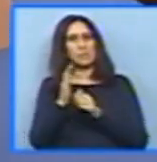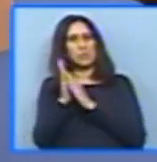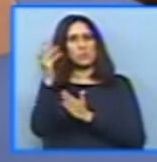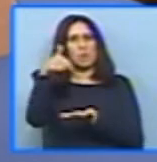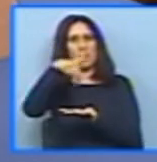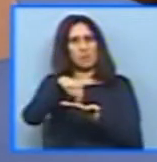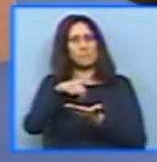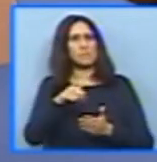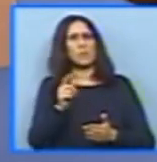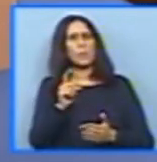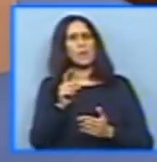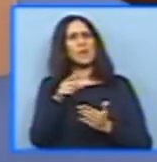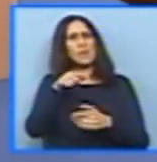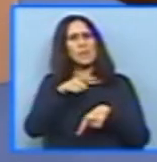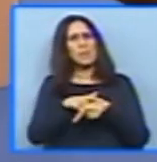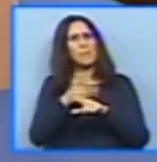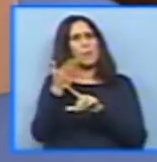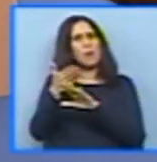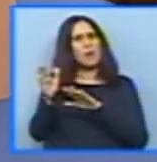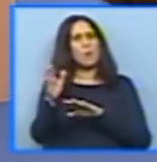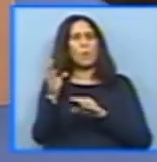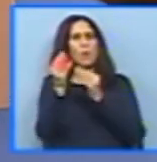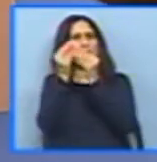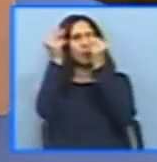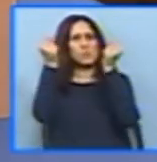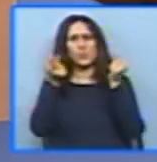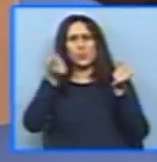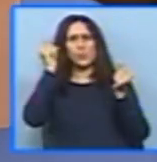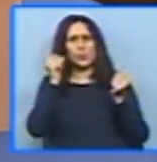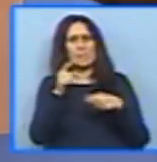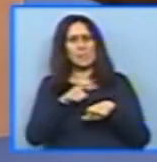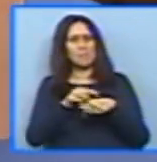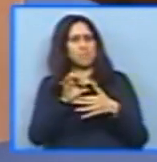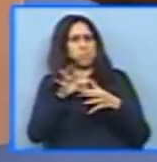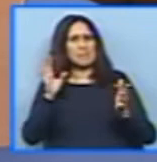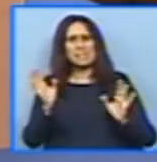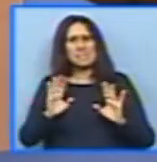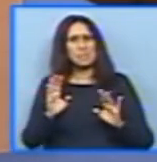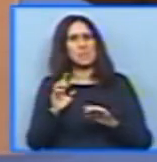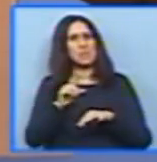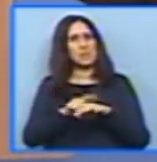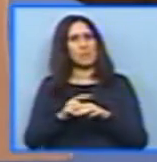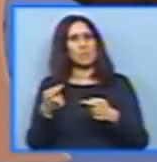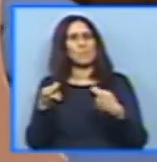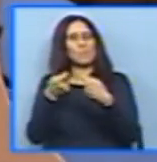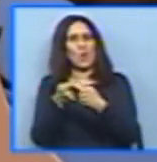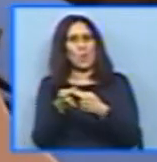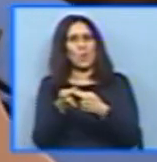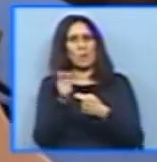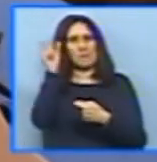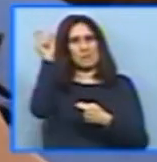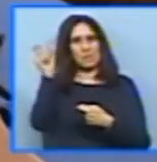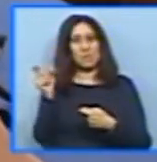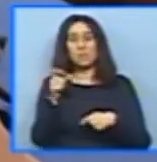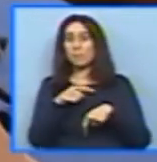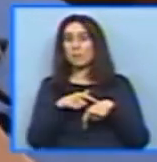Não é à margem do tempo. Não é um ente abstrato que está fora do tempo. Mas não, ele está no tempo. É também o Senhor